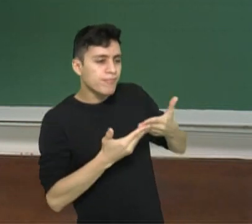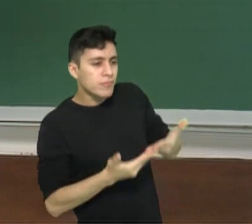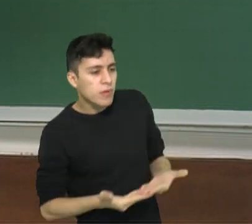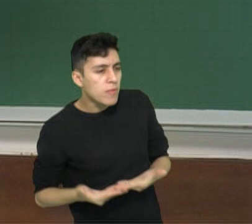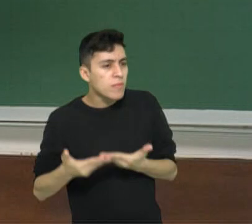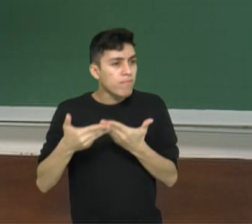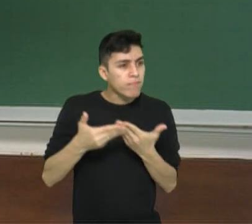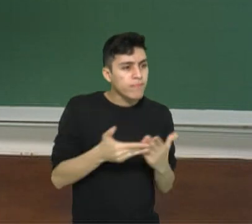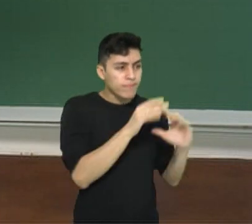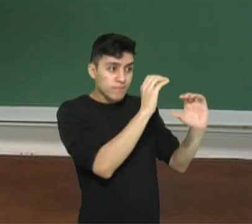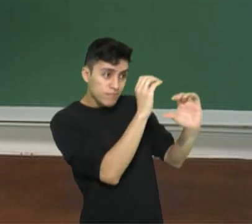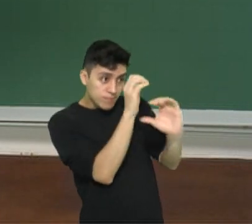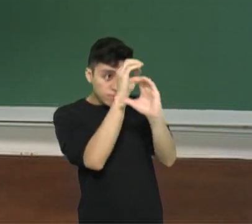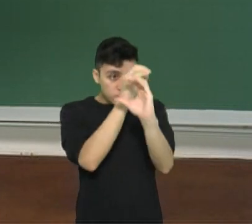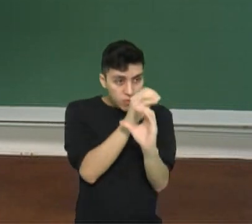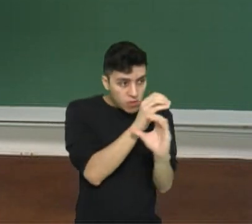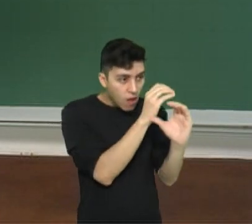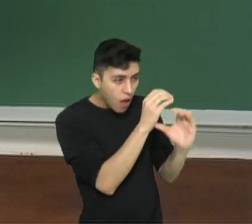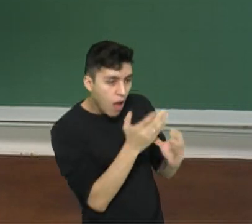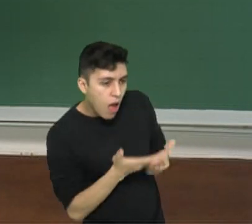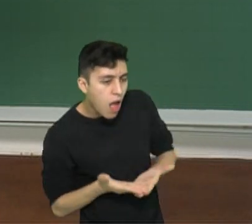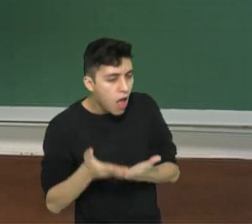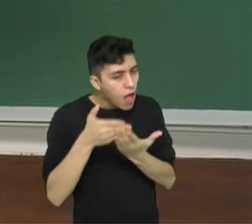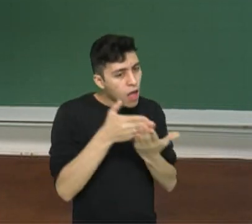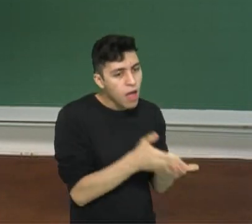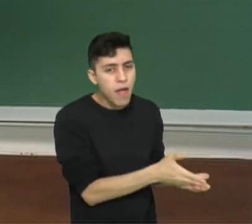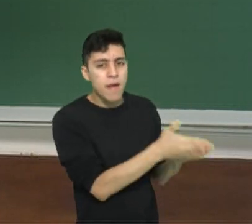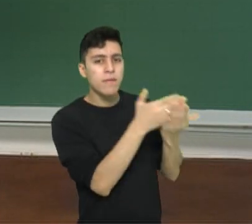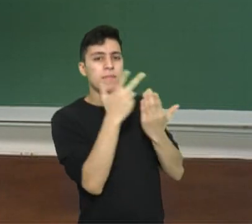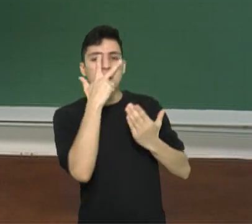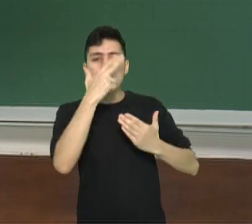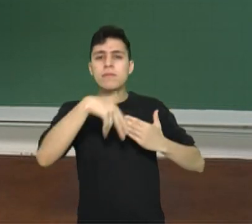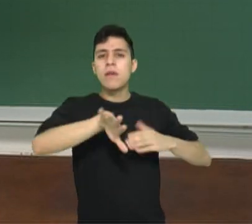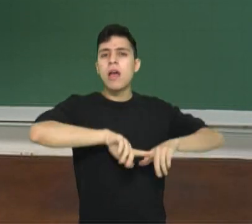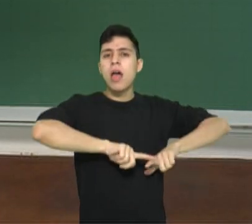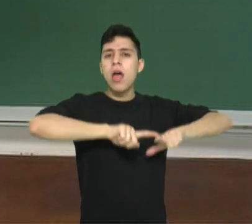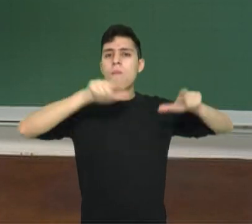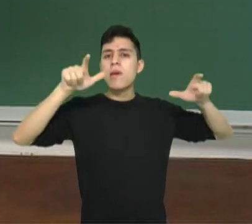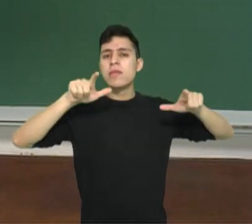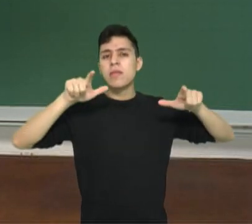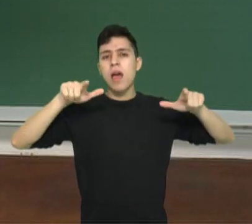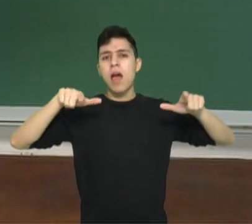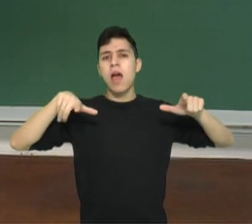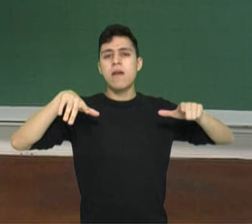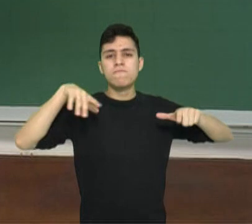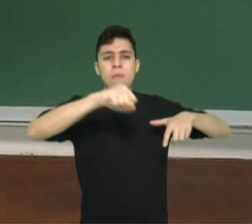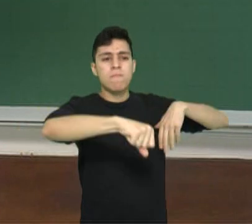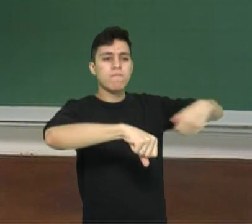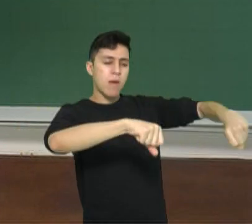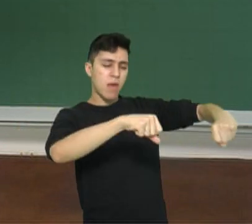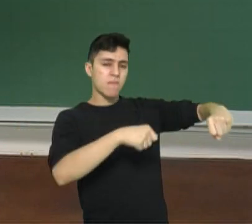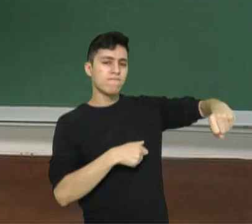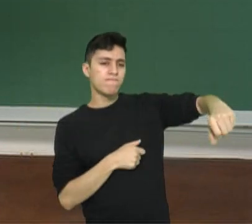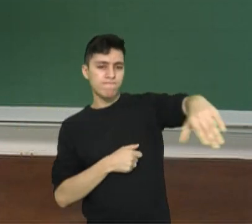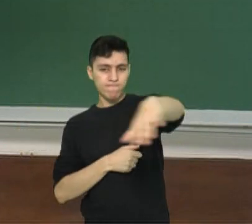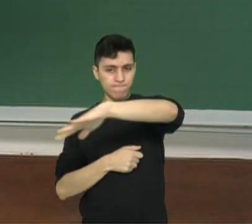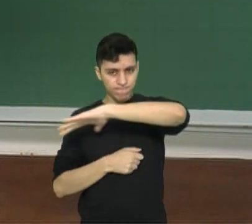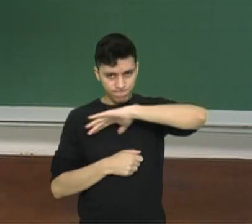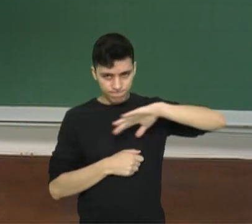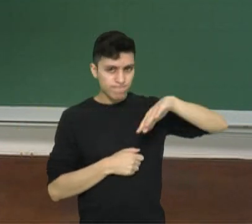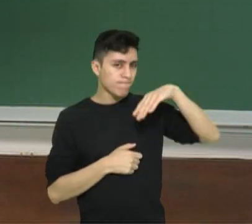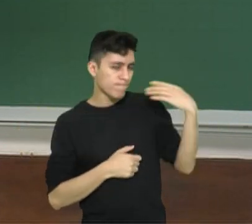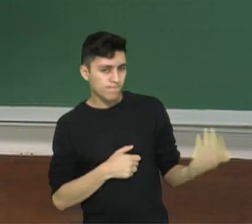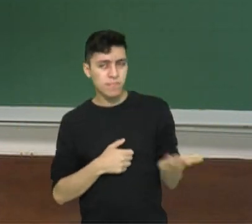em que os europeus eles vão sair do continente europeu e vão começar a navegar por